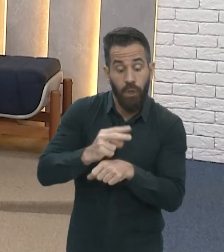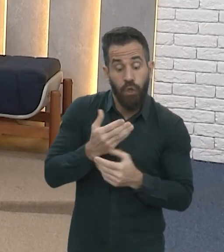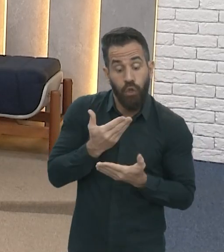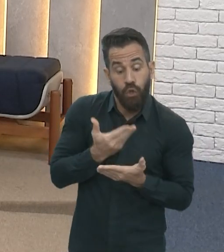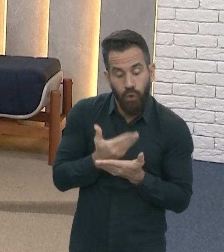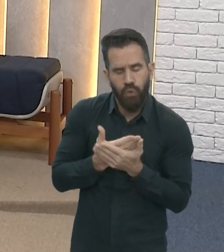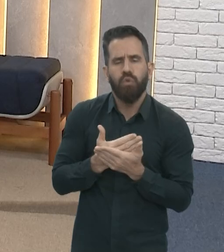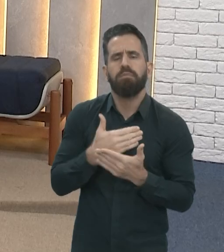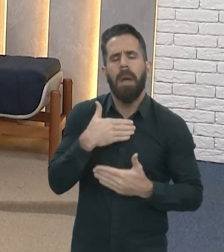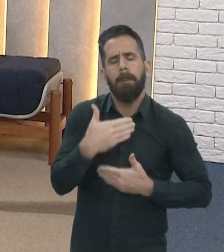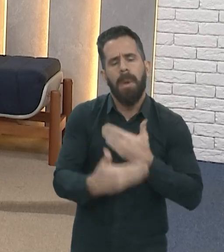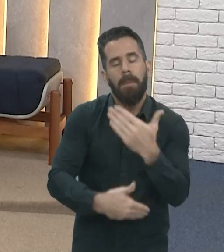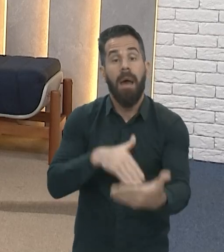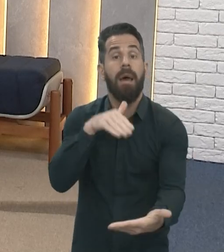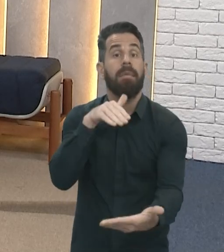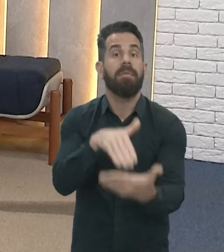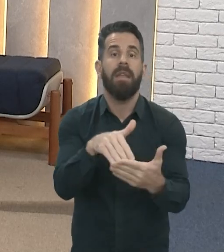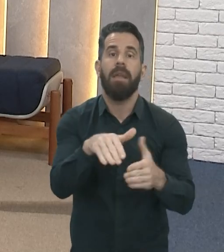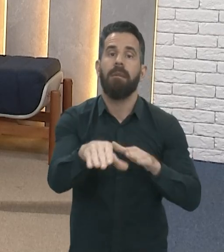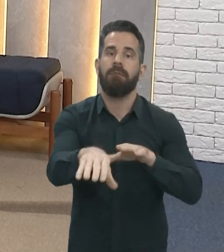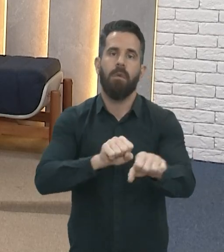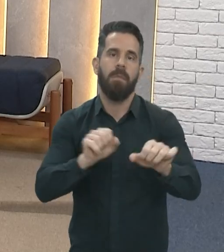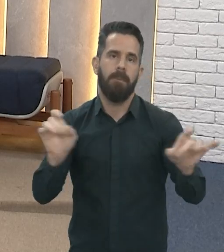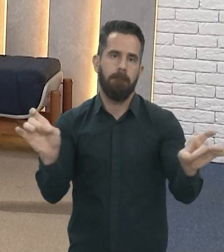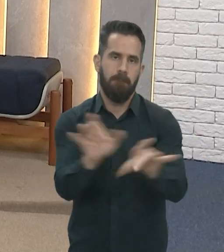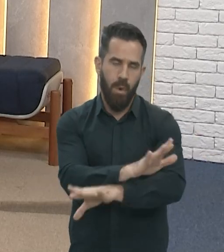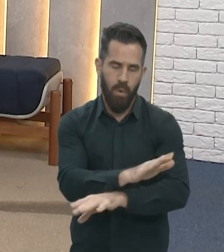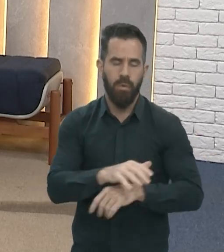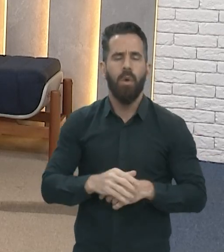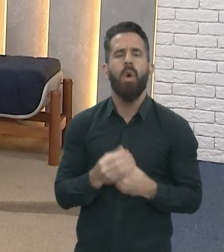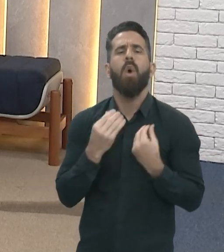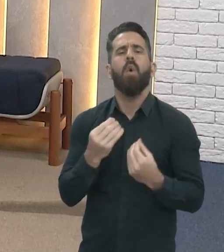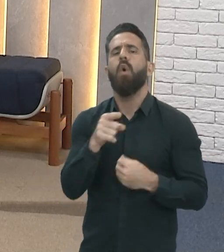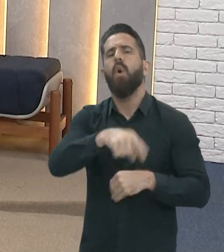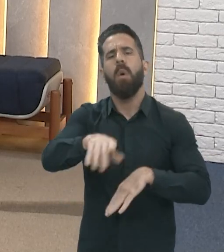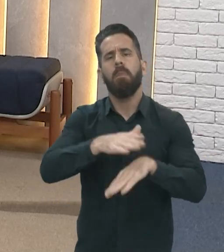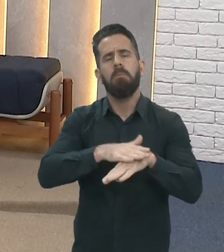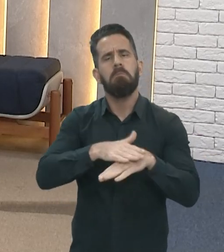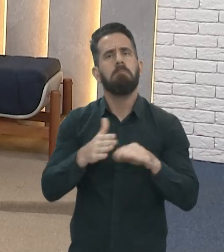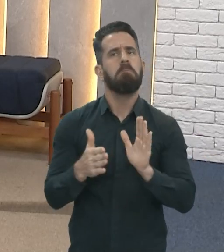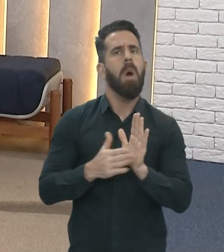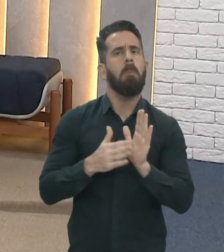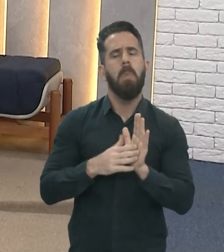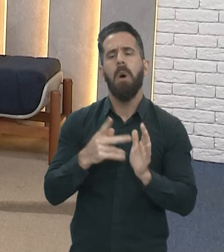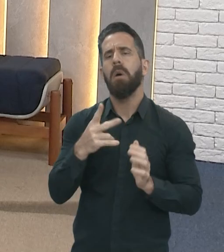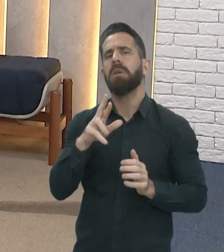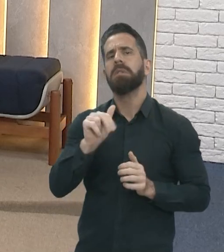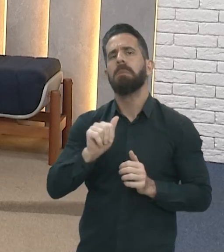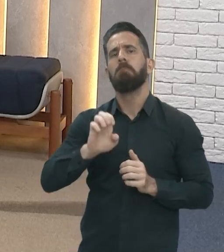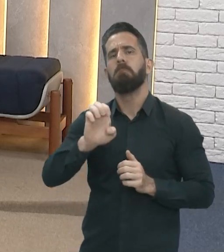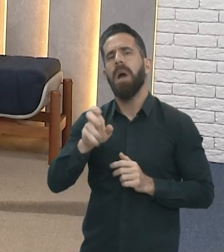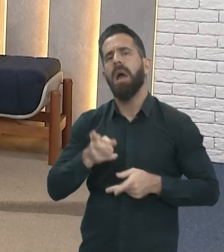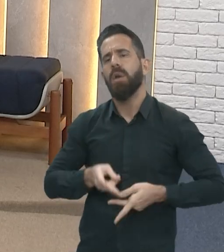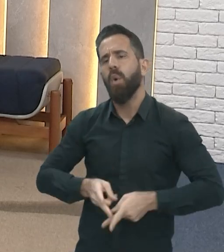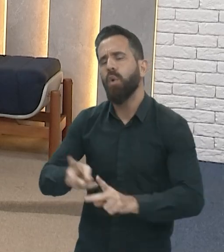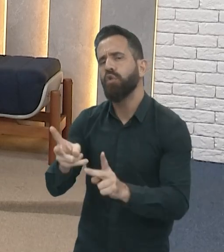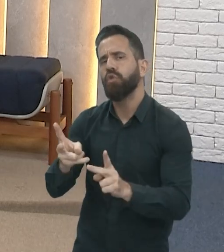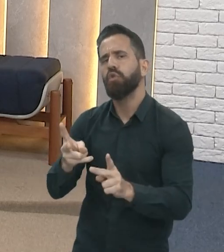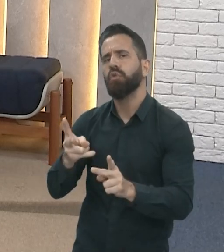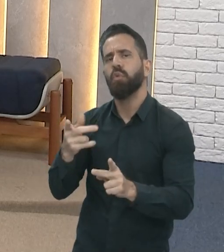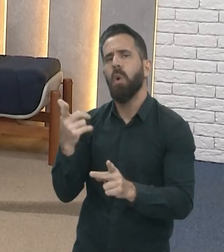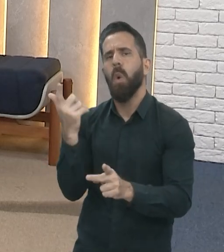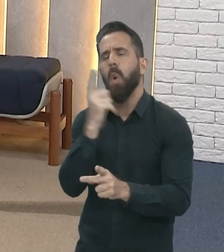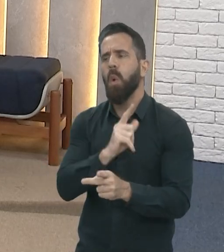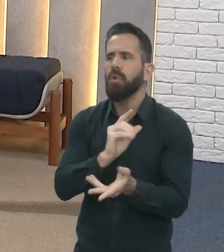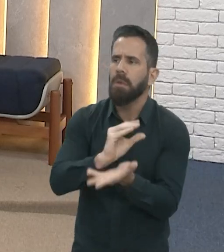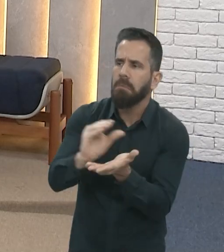programas sociais da PRAE, a nossa Pró-Reitoria de Assuntos Estudantis? Muito bem. Nós estamos falando, professor